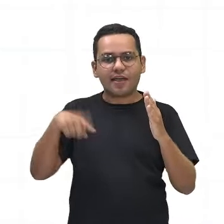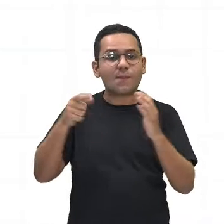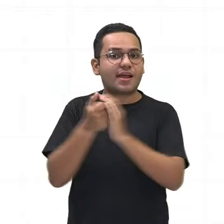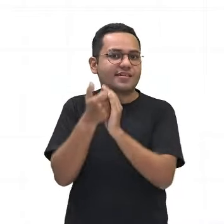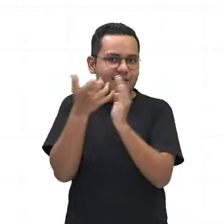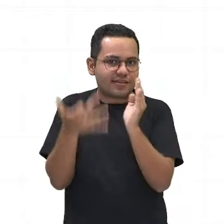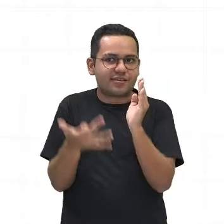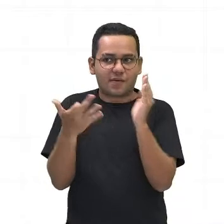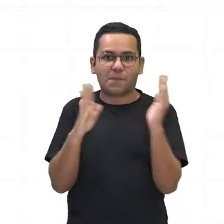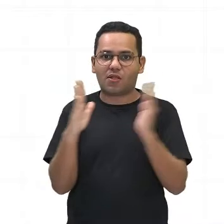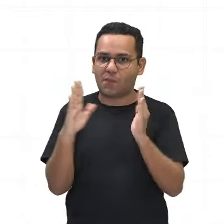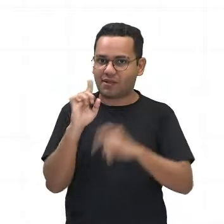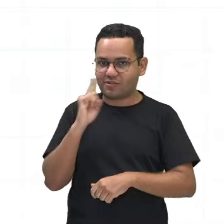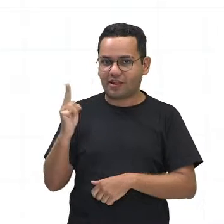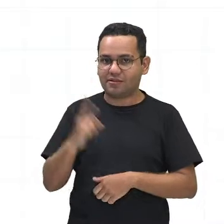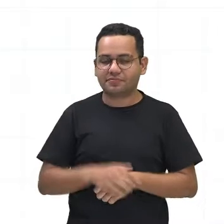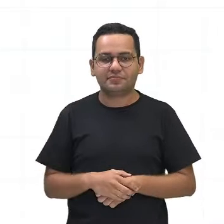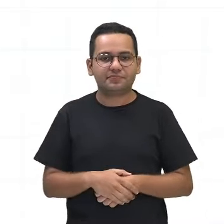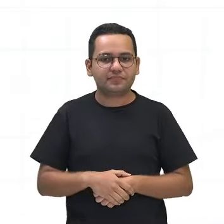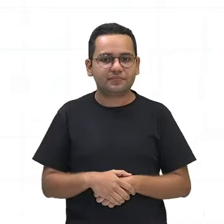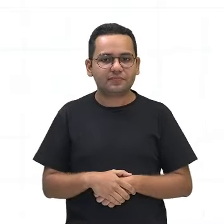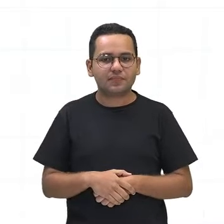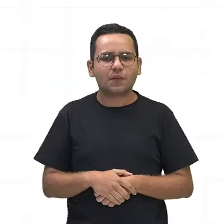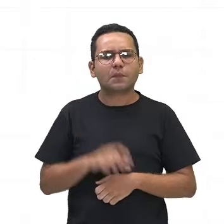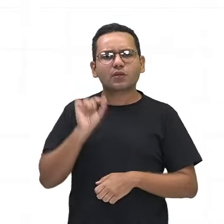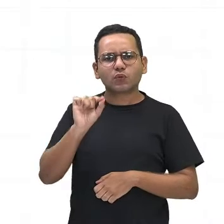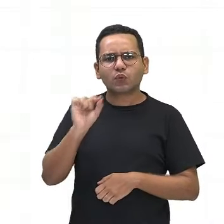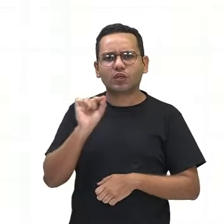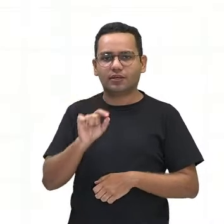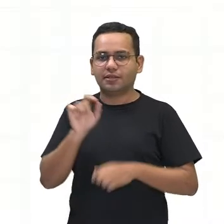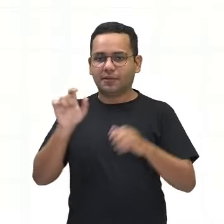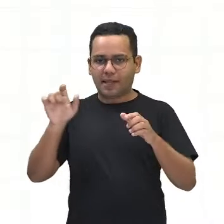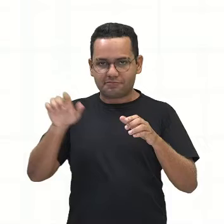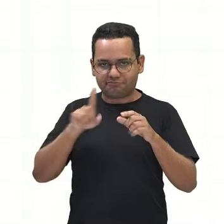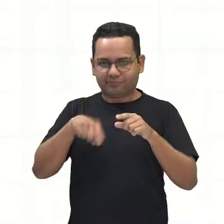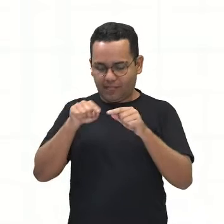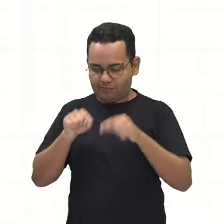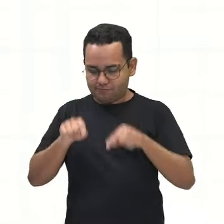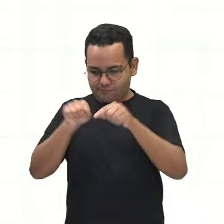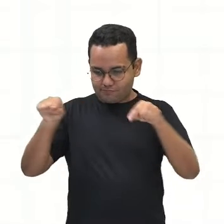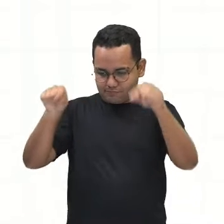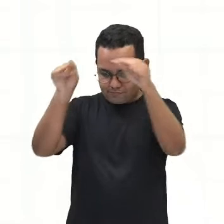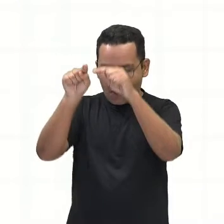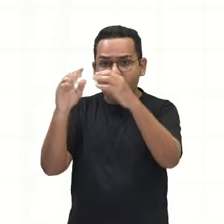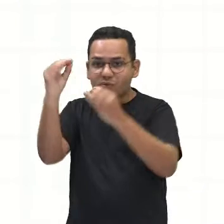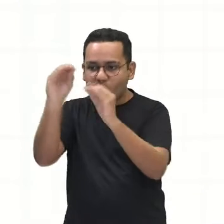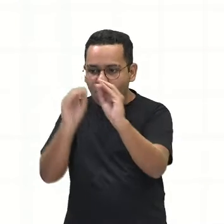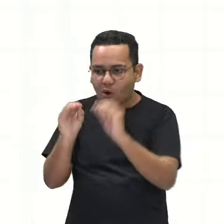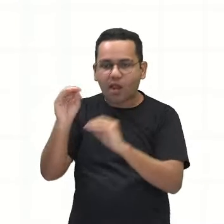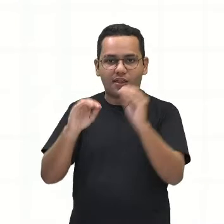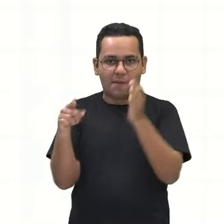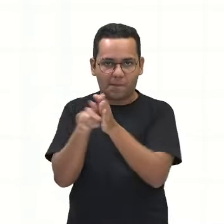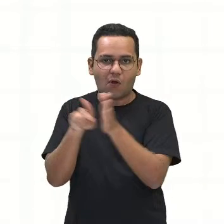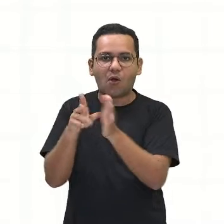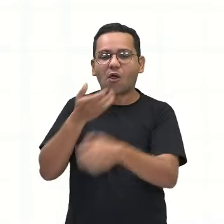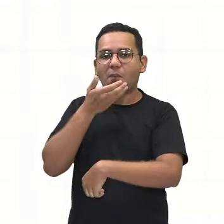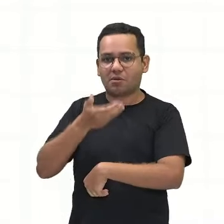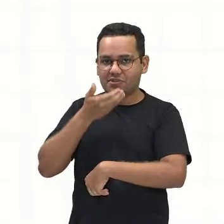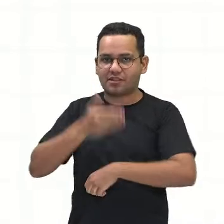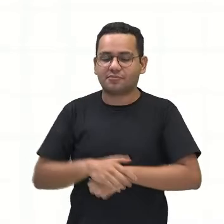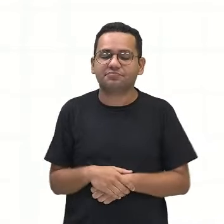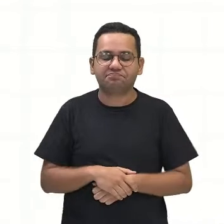planta característica para utilizar na decoração do Natal. Então, nós temos aí que